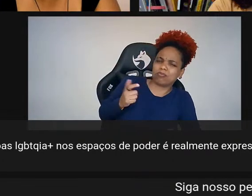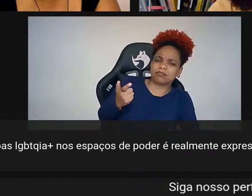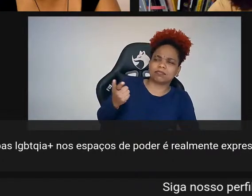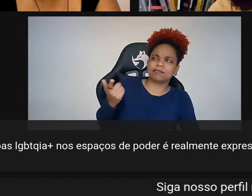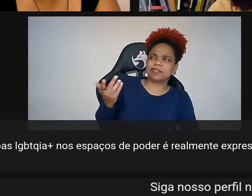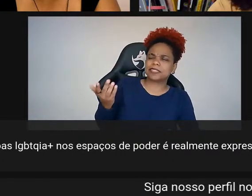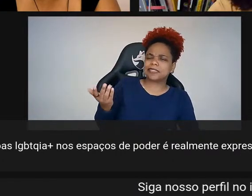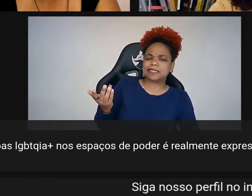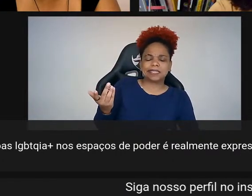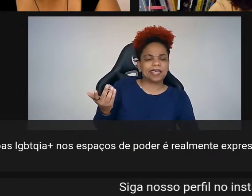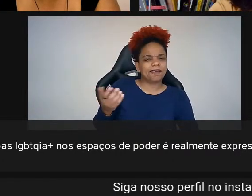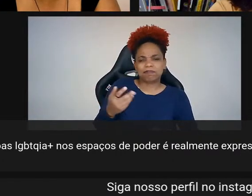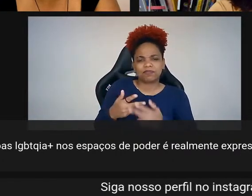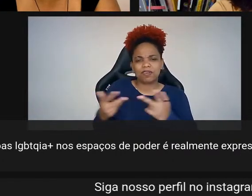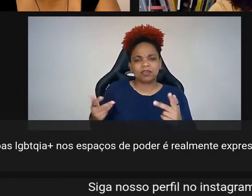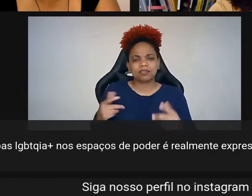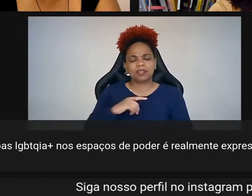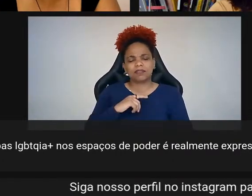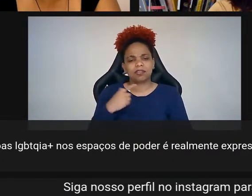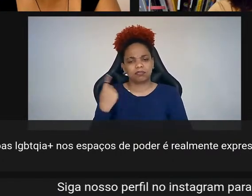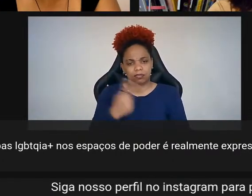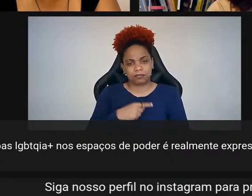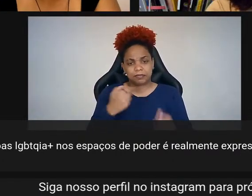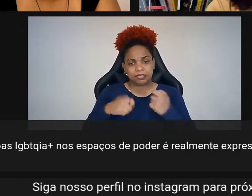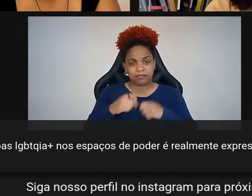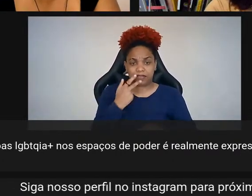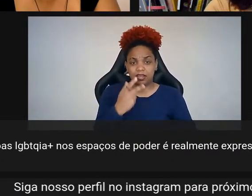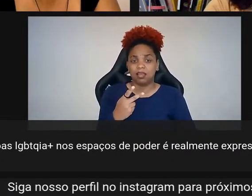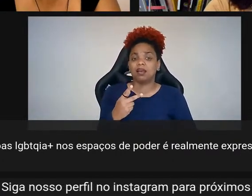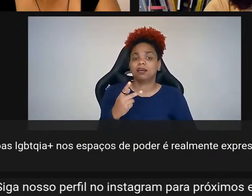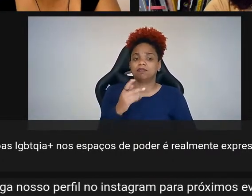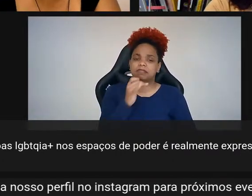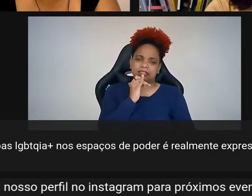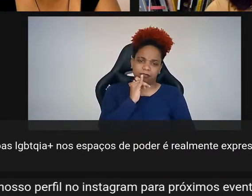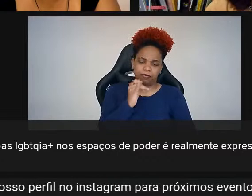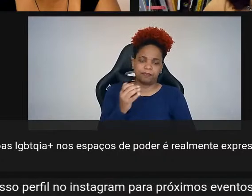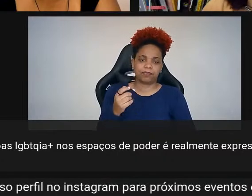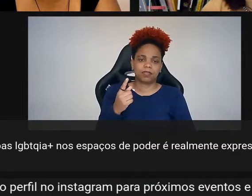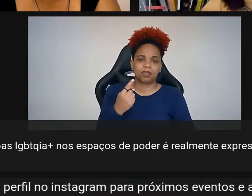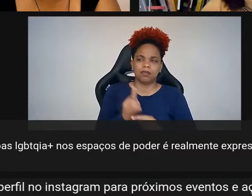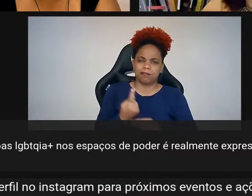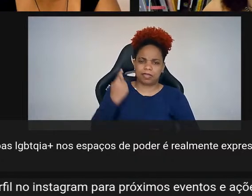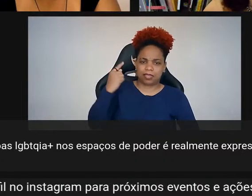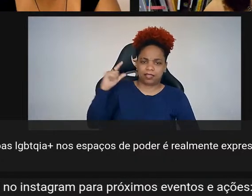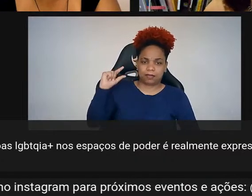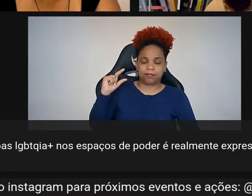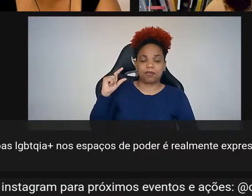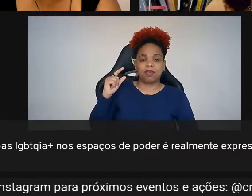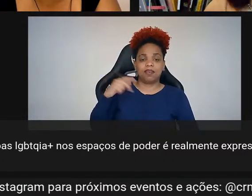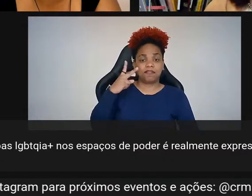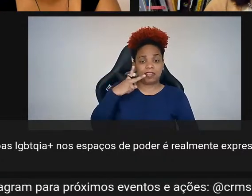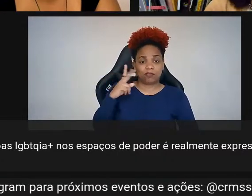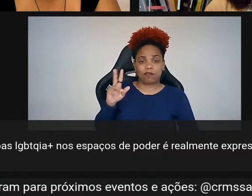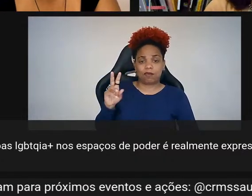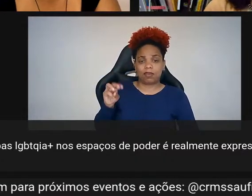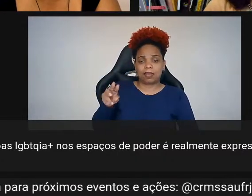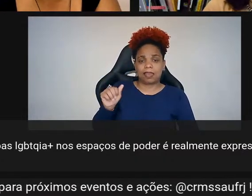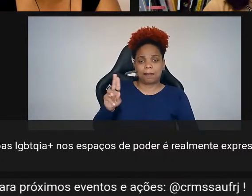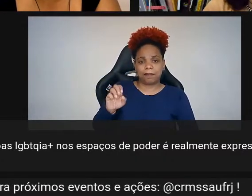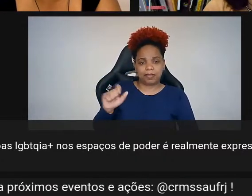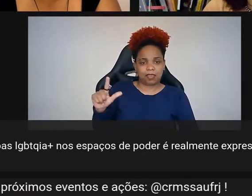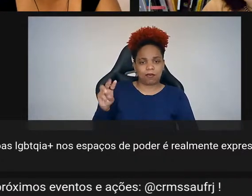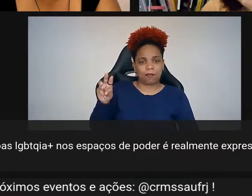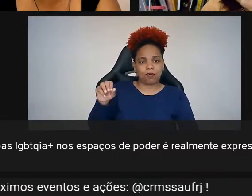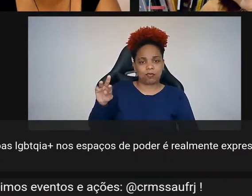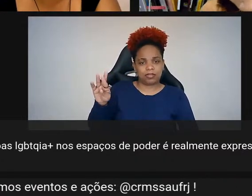mais do que isso, eu acho que tem algo que a gente precisa falar, que, por exemplo, recentemente o vereador Gabriel Monteiro, graças à pressão do movimento